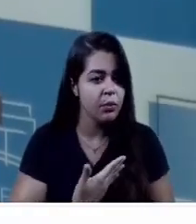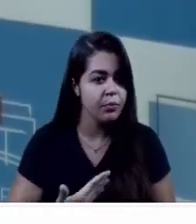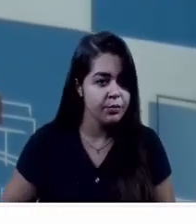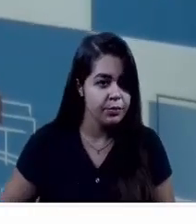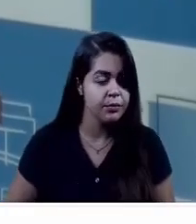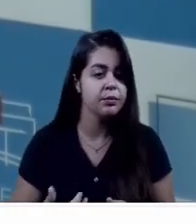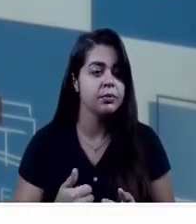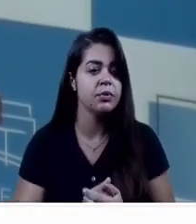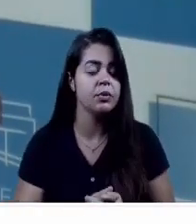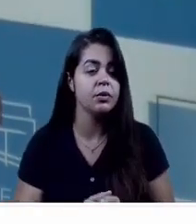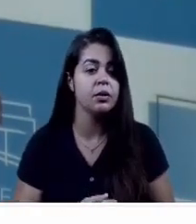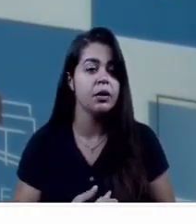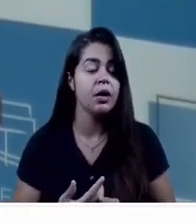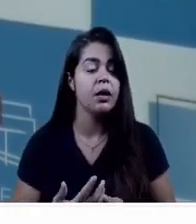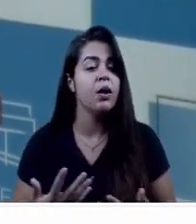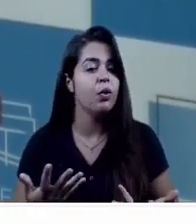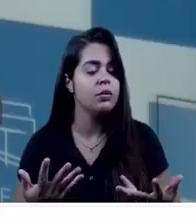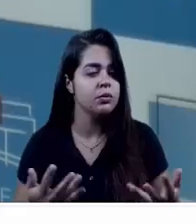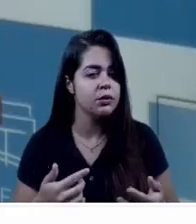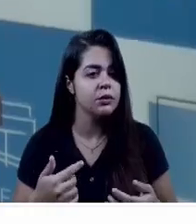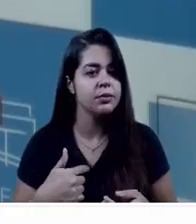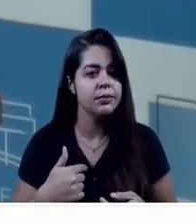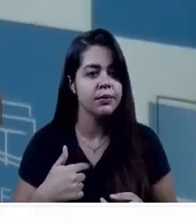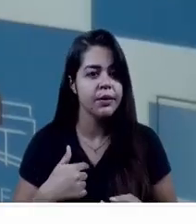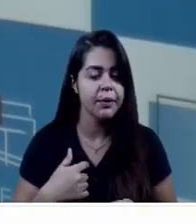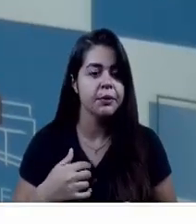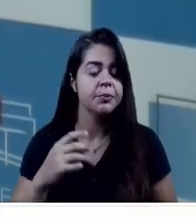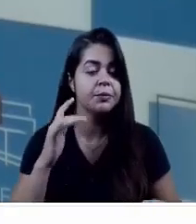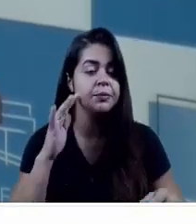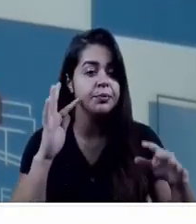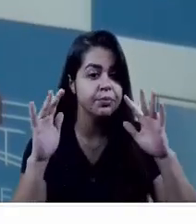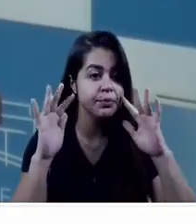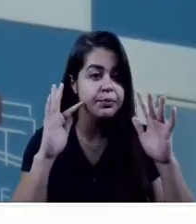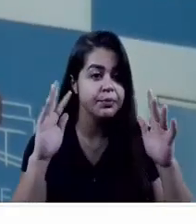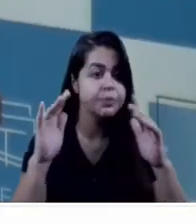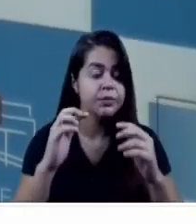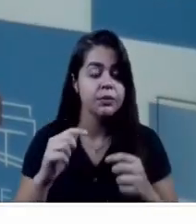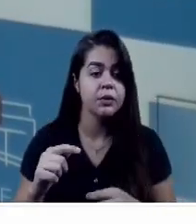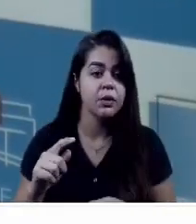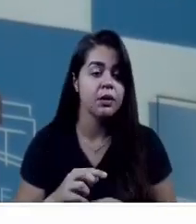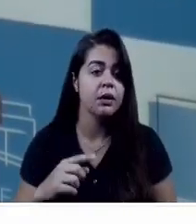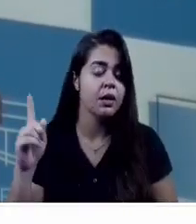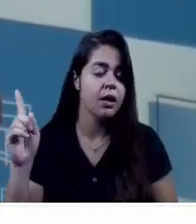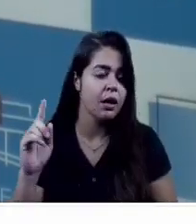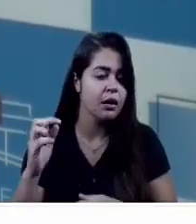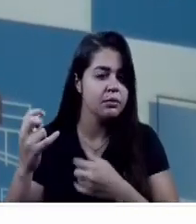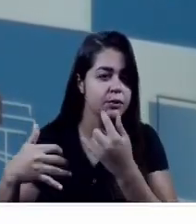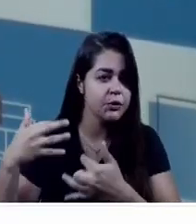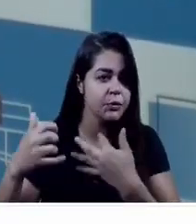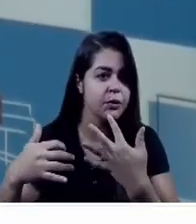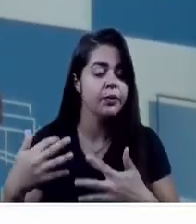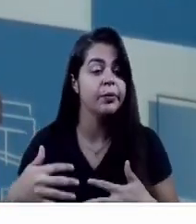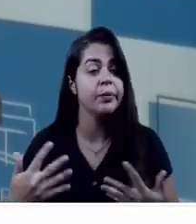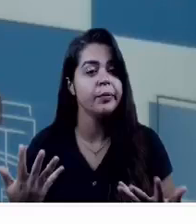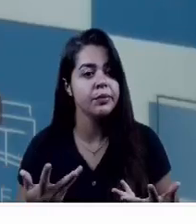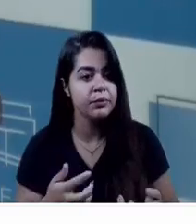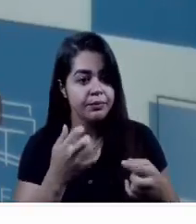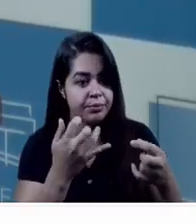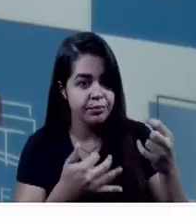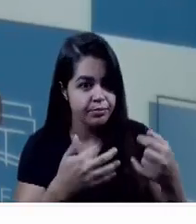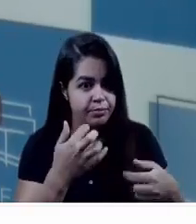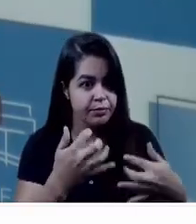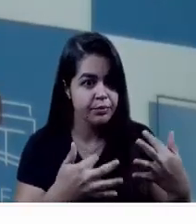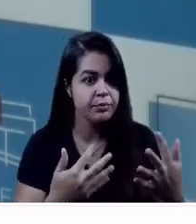reflexões e análise do que foi falado lá, que eu acho importante a gente constar.